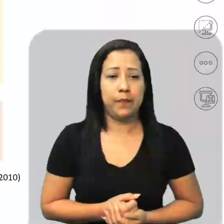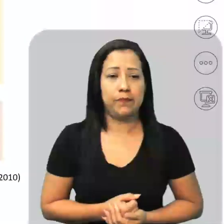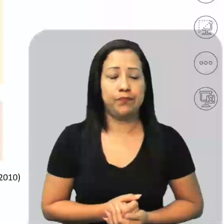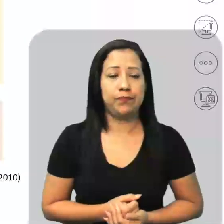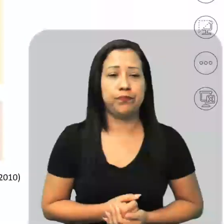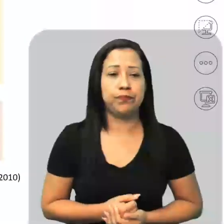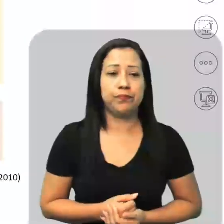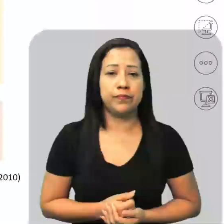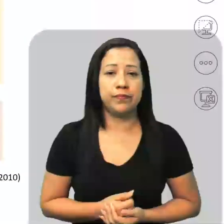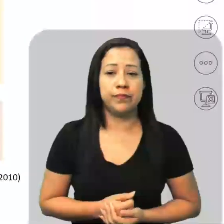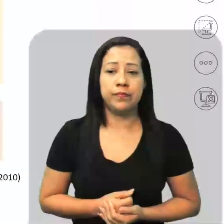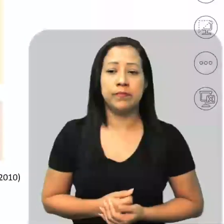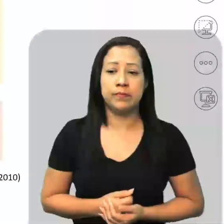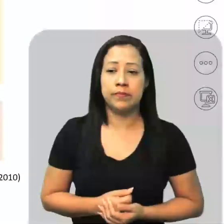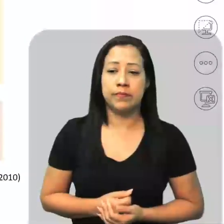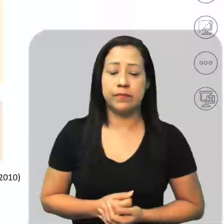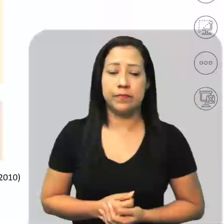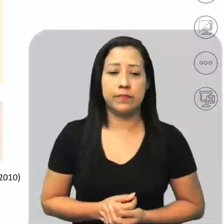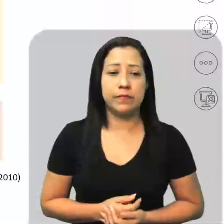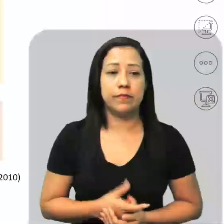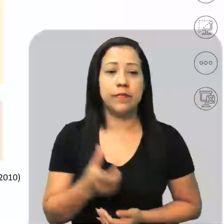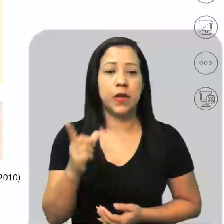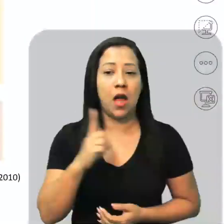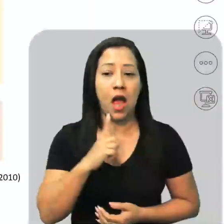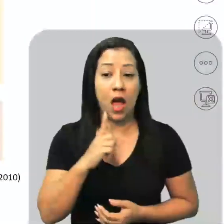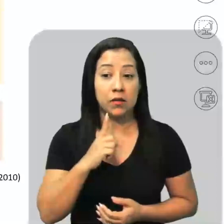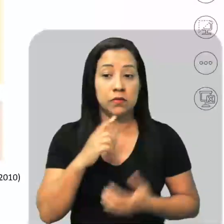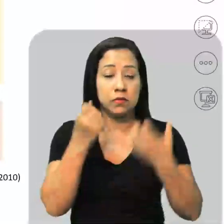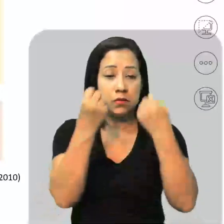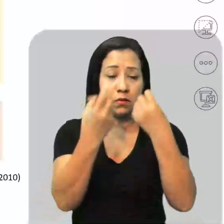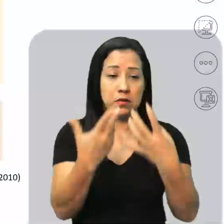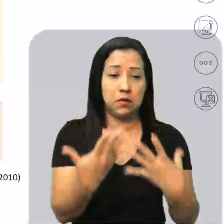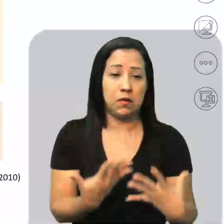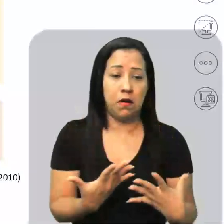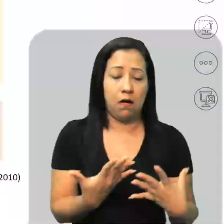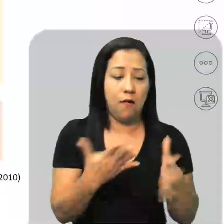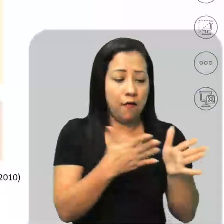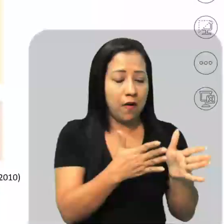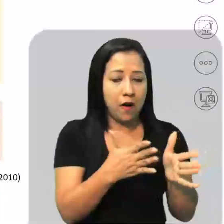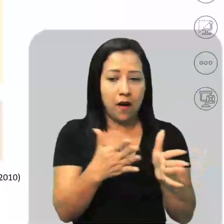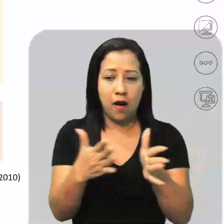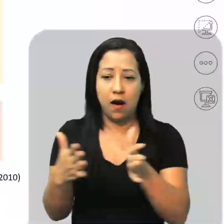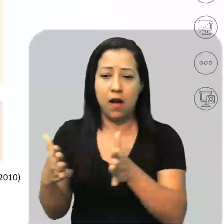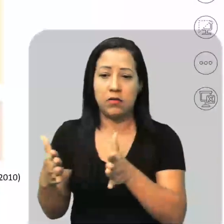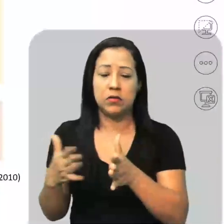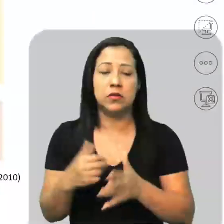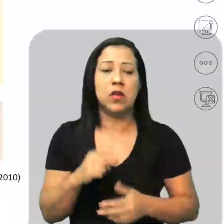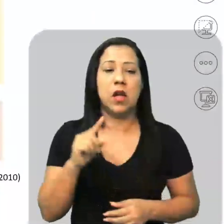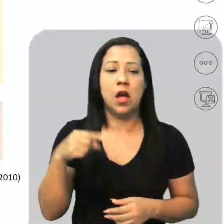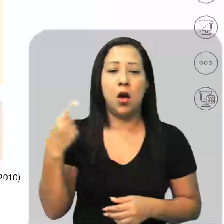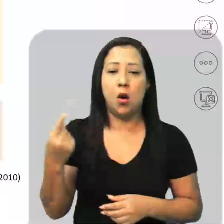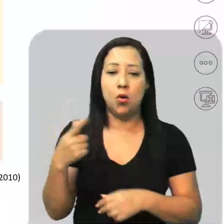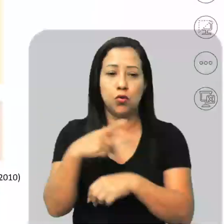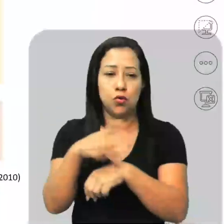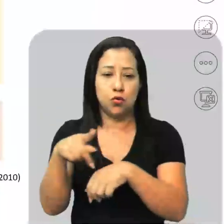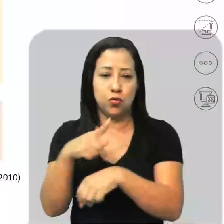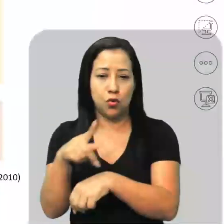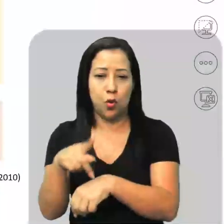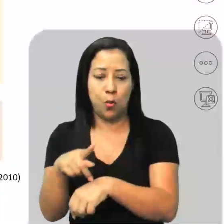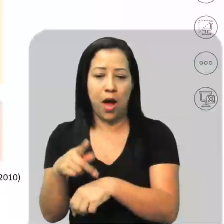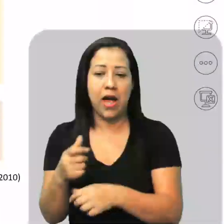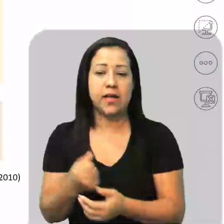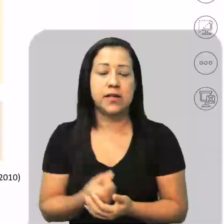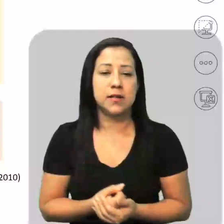Outro lugar aí nós temos na tela, ó, explicando fase por fase. Outros países